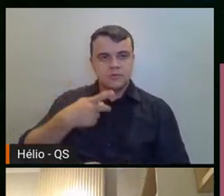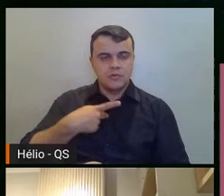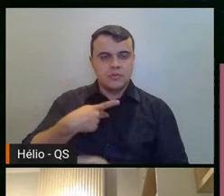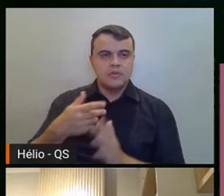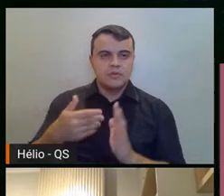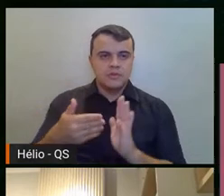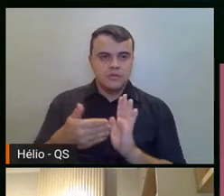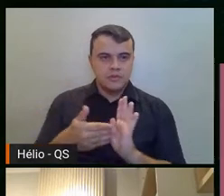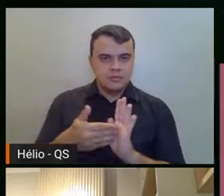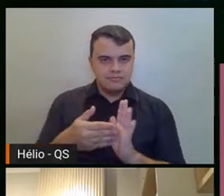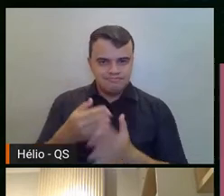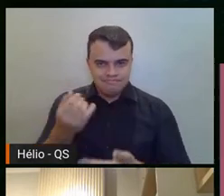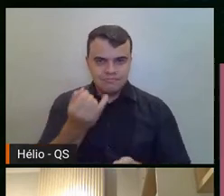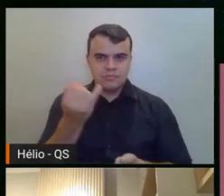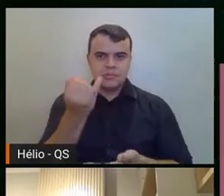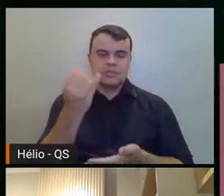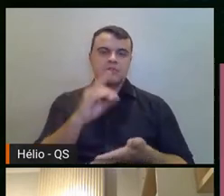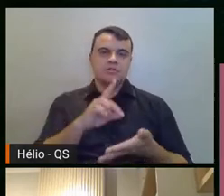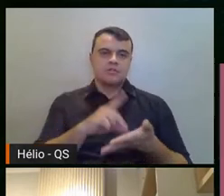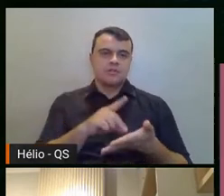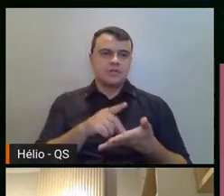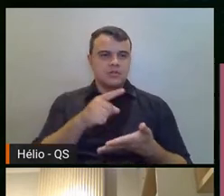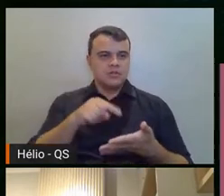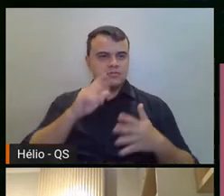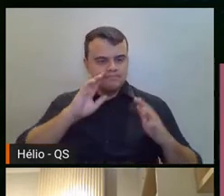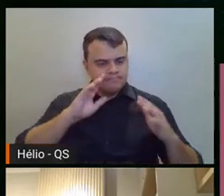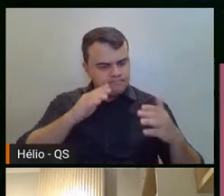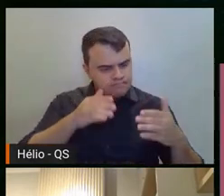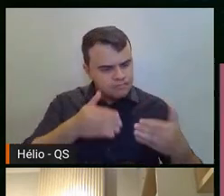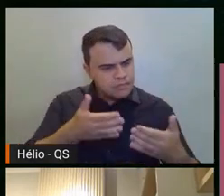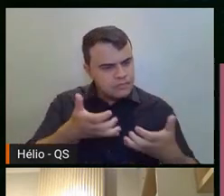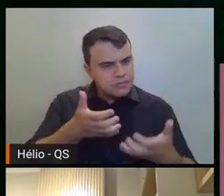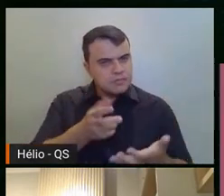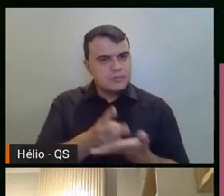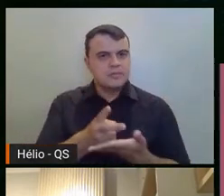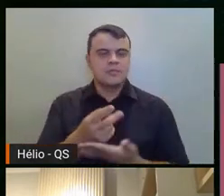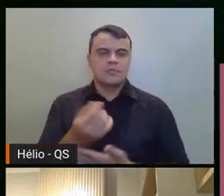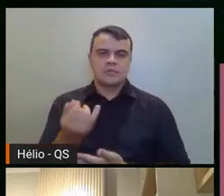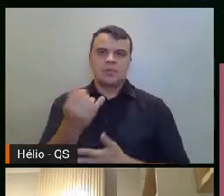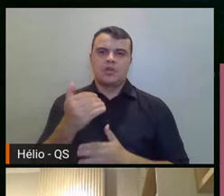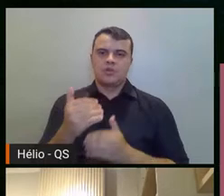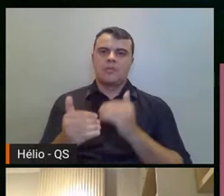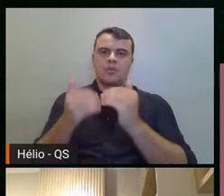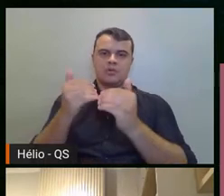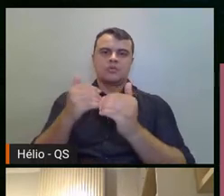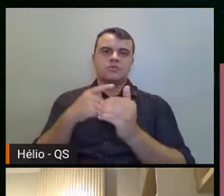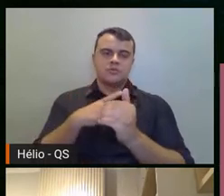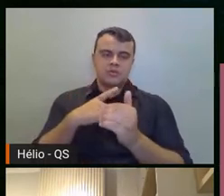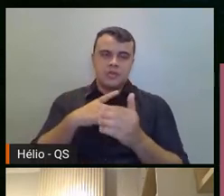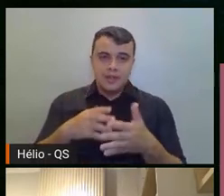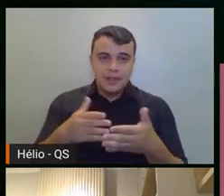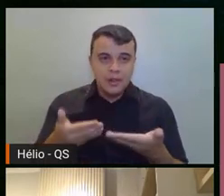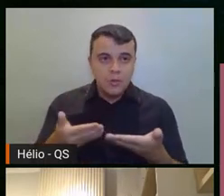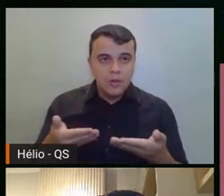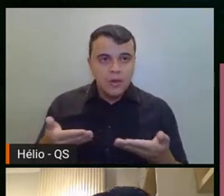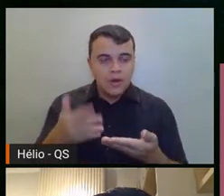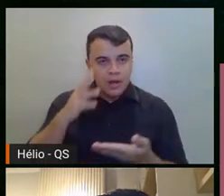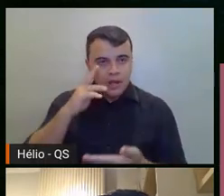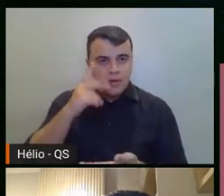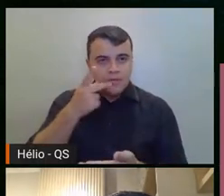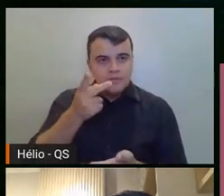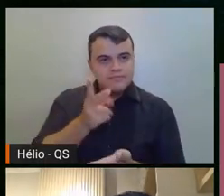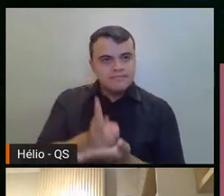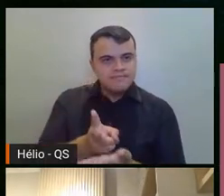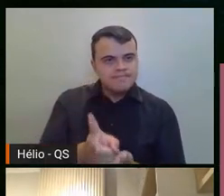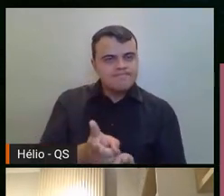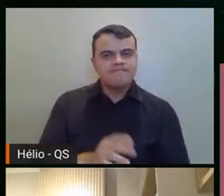e é super importante você se dedicar então a dedicação ela faz parte do processo não é então eu uma coisa que eu falo